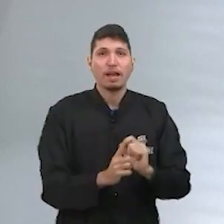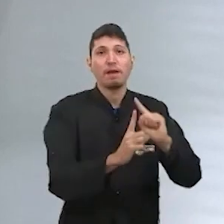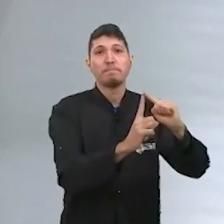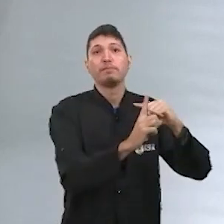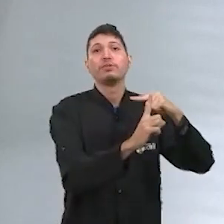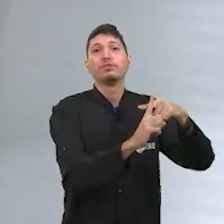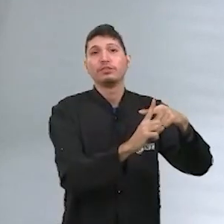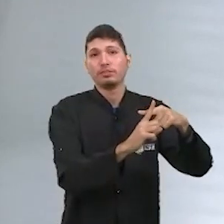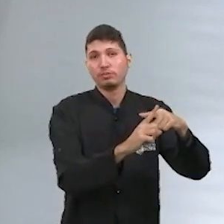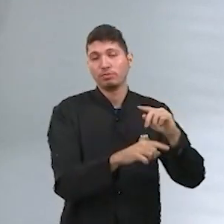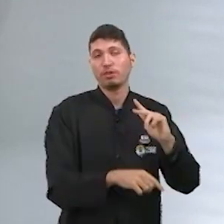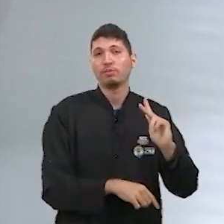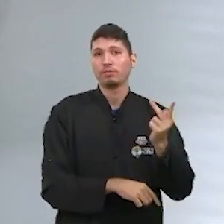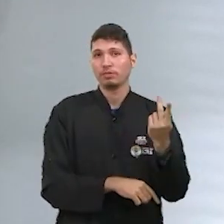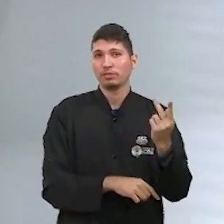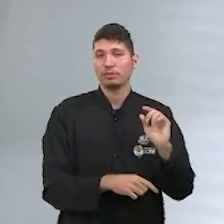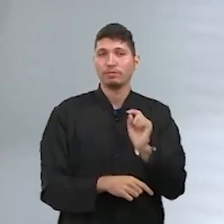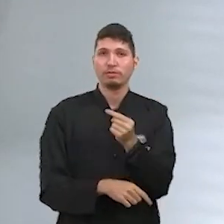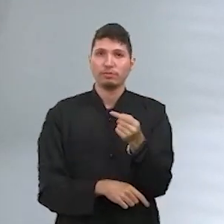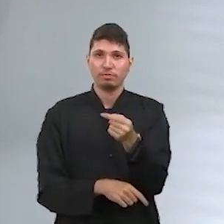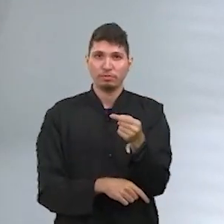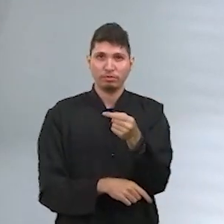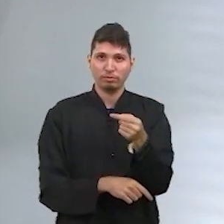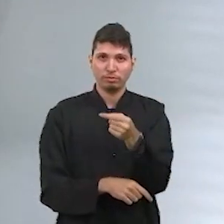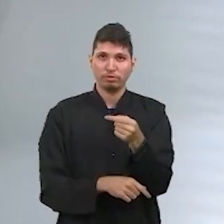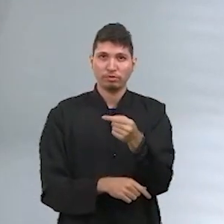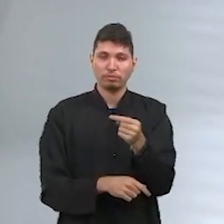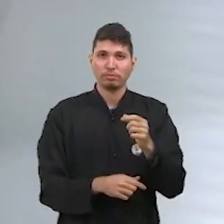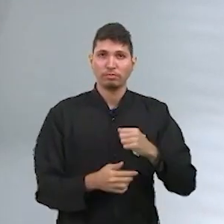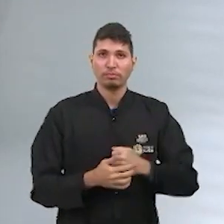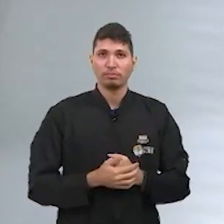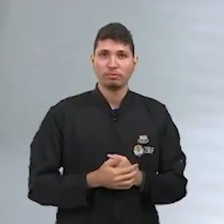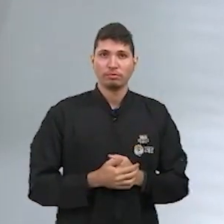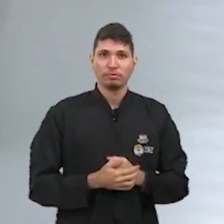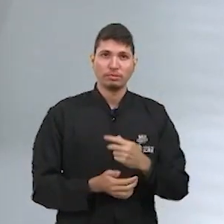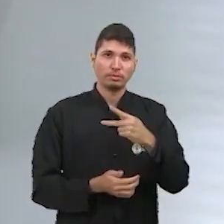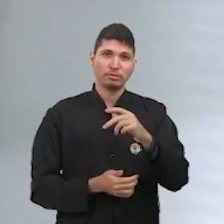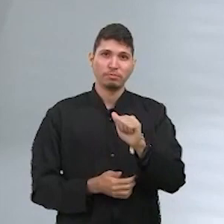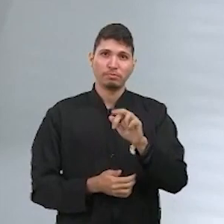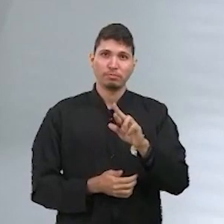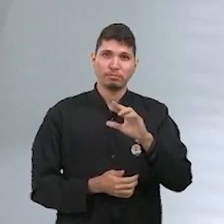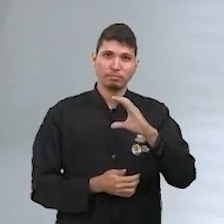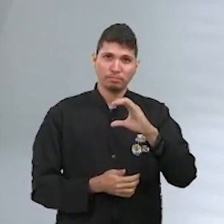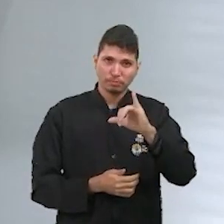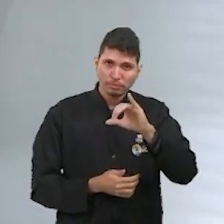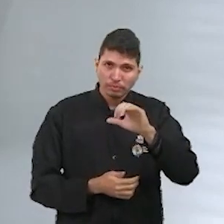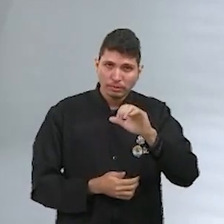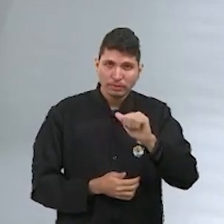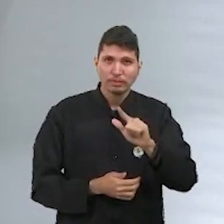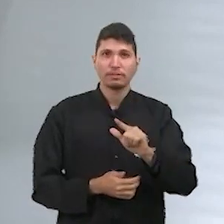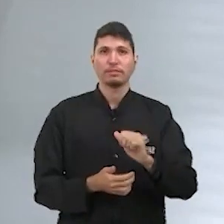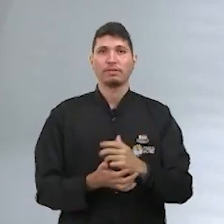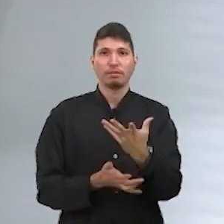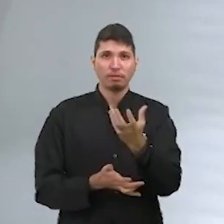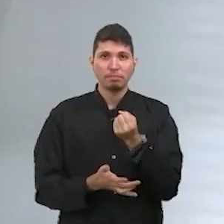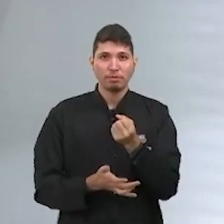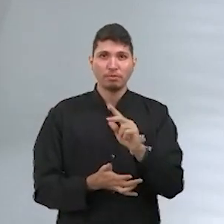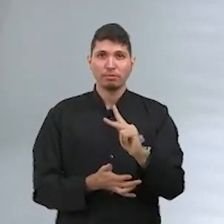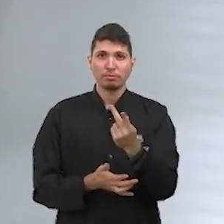vai receber é o hidrogênio, e negativa, essa carga parcial, quem vai receber é o oxigênio pelo fato dele ser